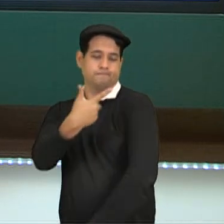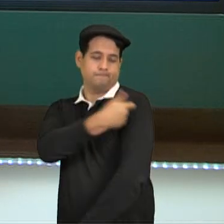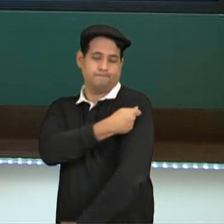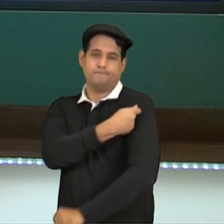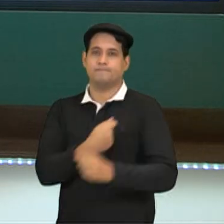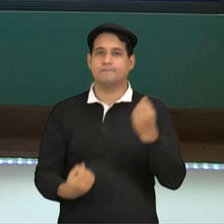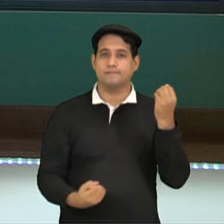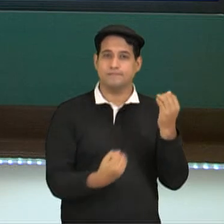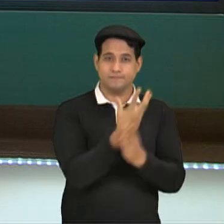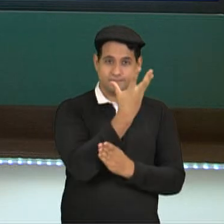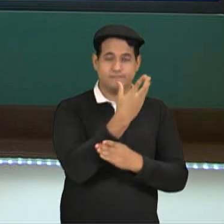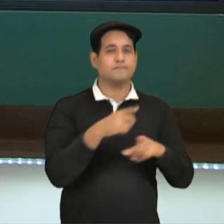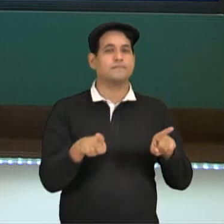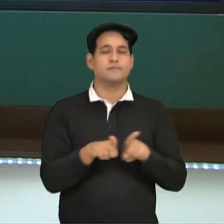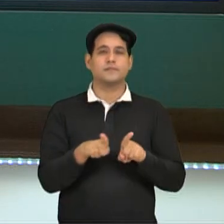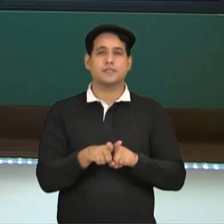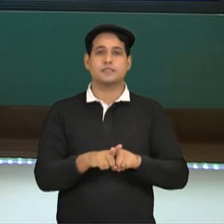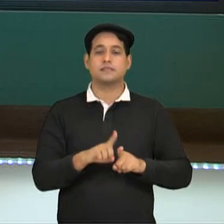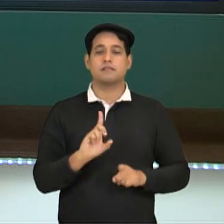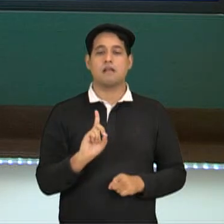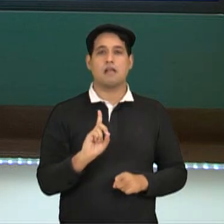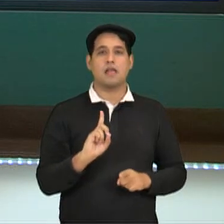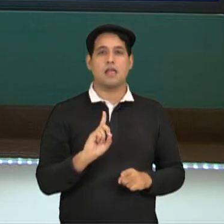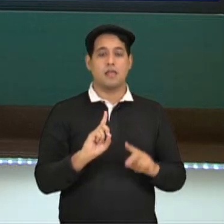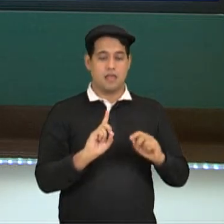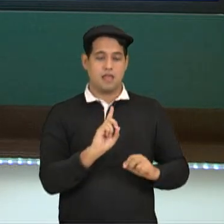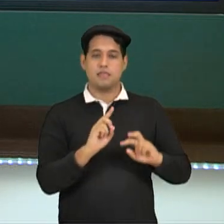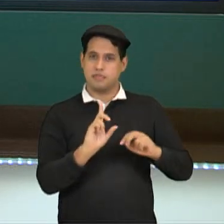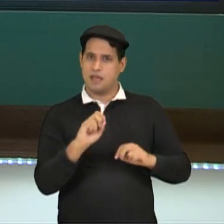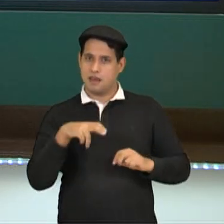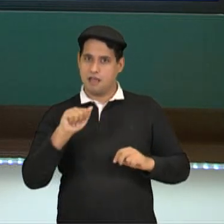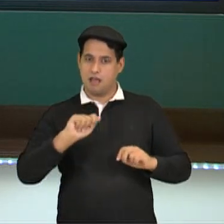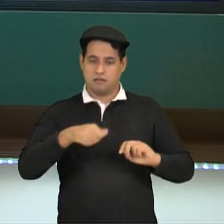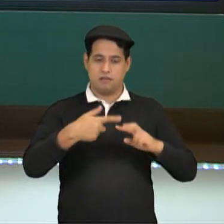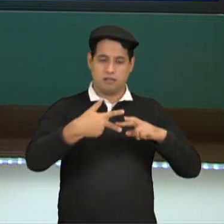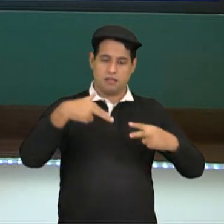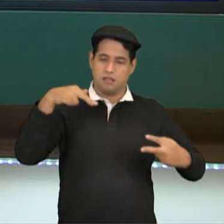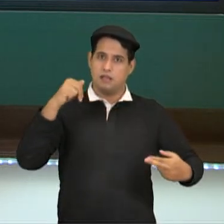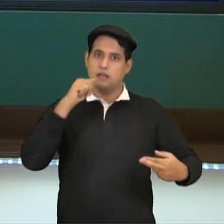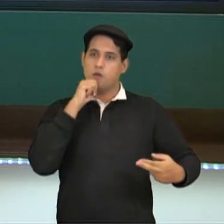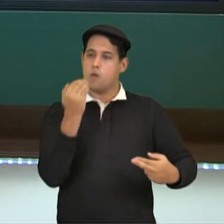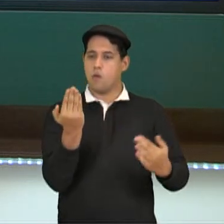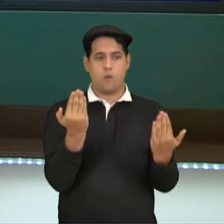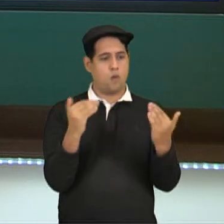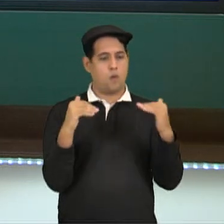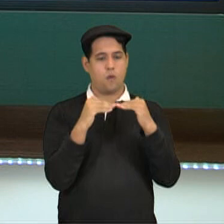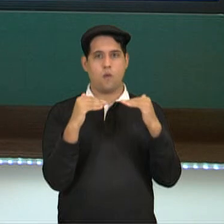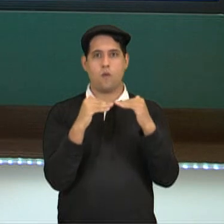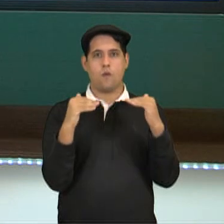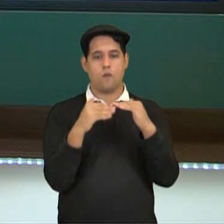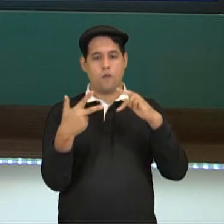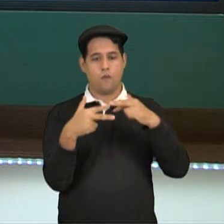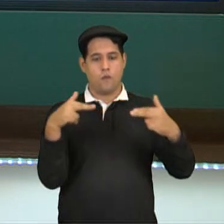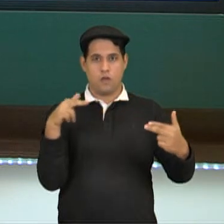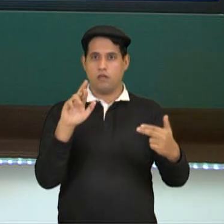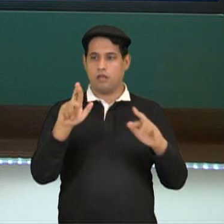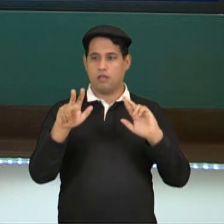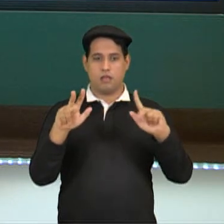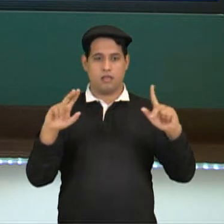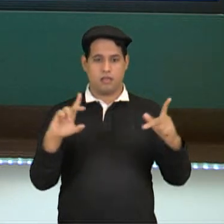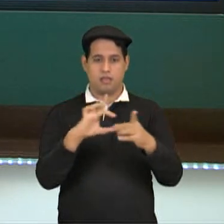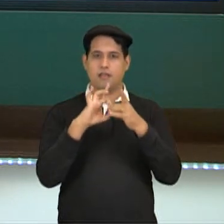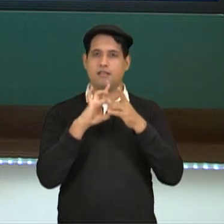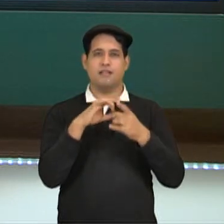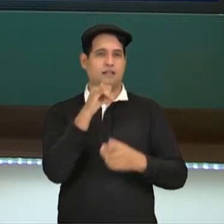aí. DNA recombinante, que é quando a gente faz a junção de material genético de organismos diferentes, como